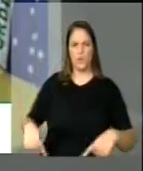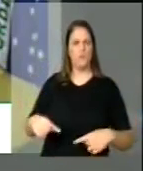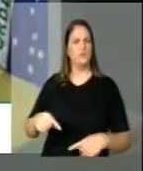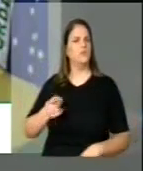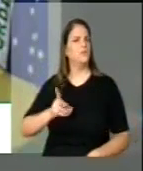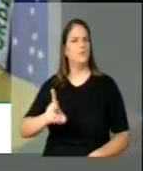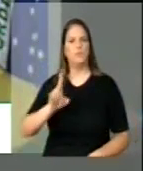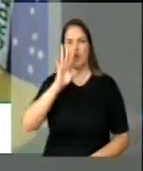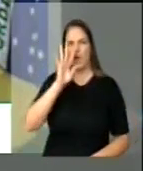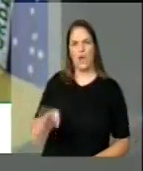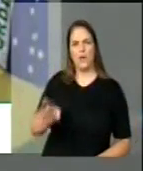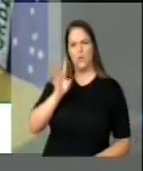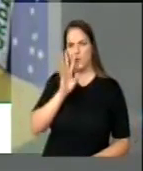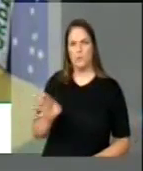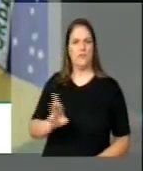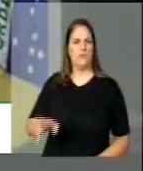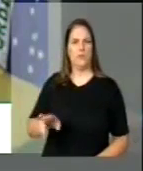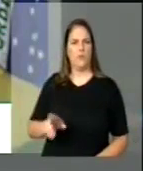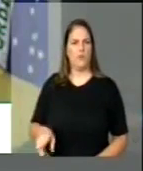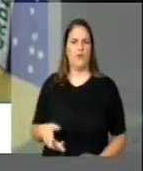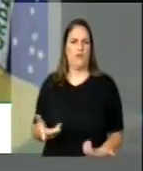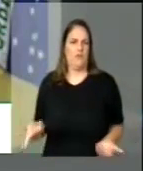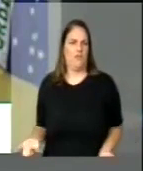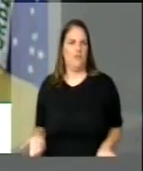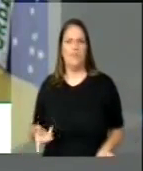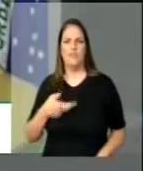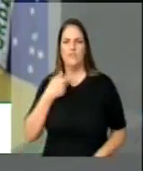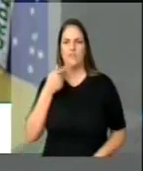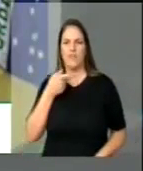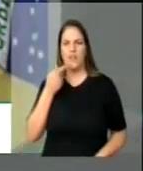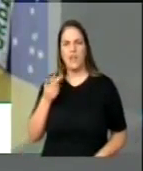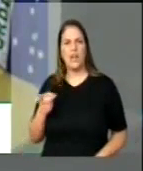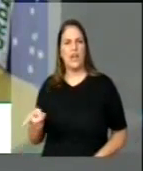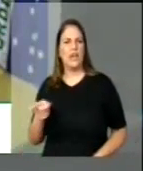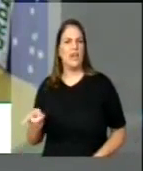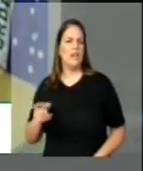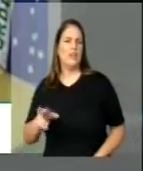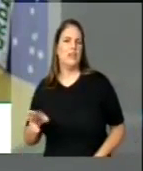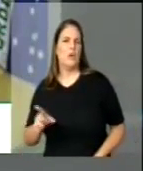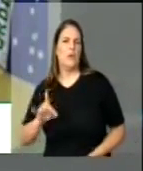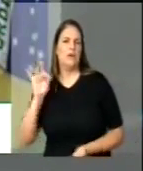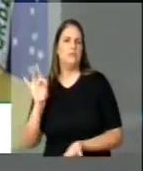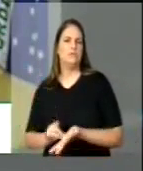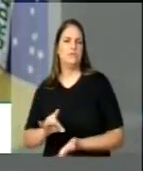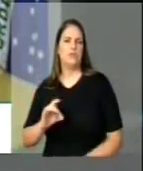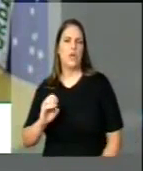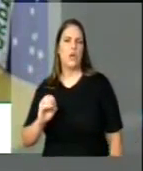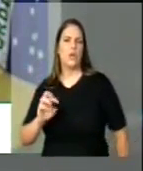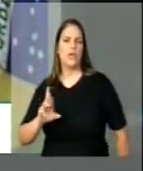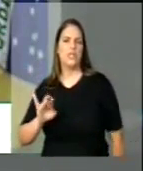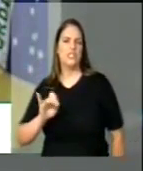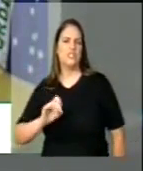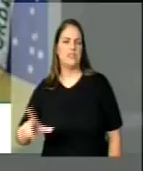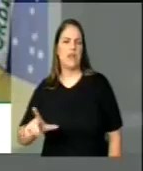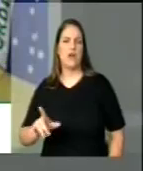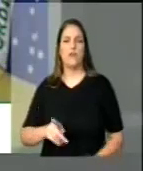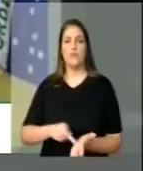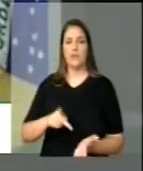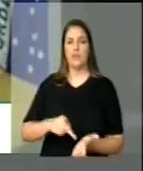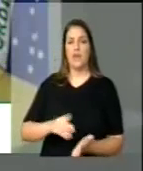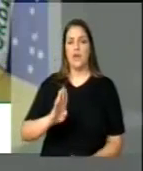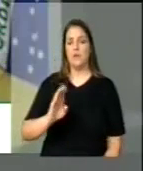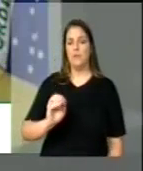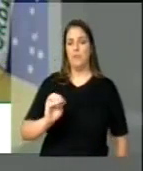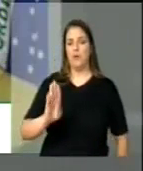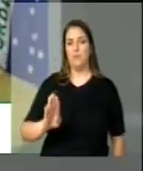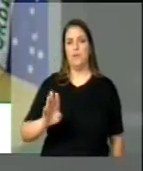negar-lhe os méritos, chamando-o pejorativamente de Bob Fields, por ter sido ele o responsável pela lei de